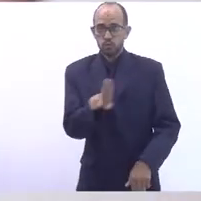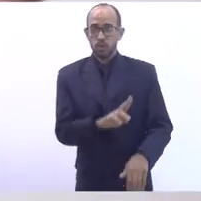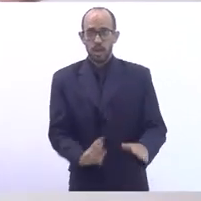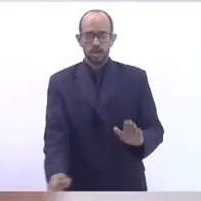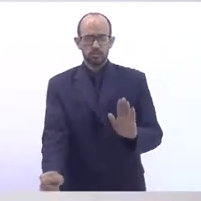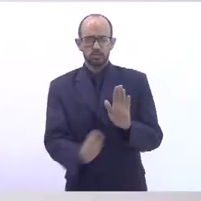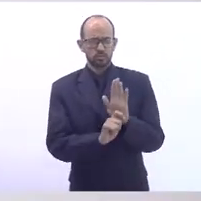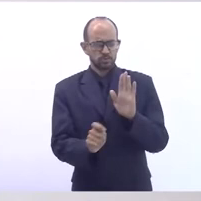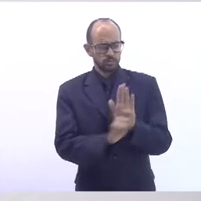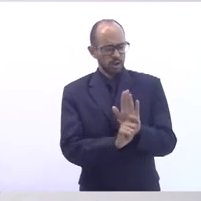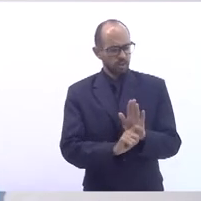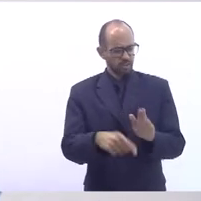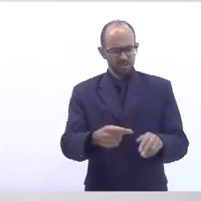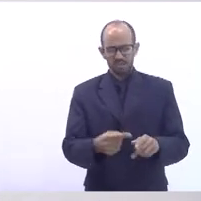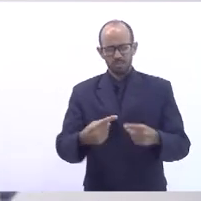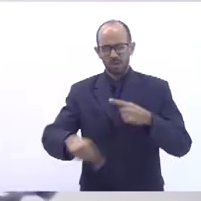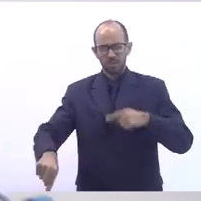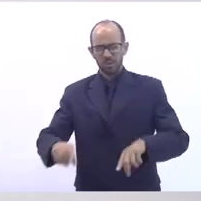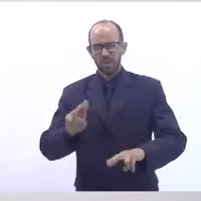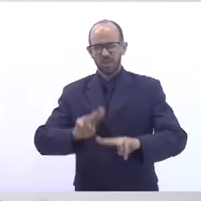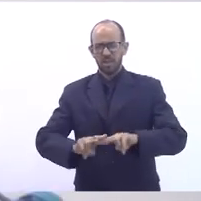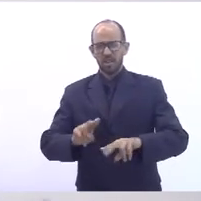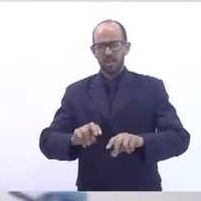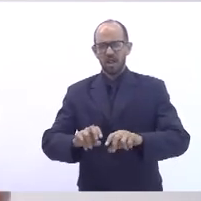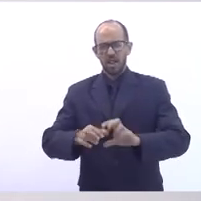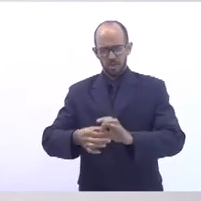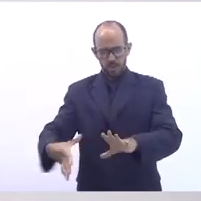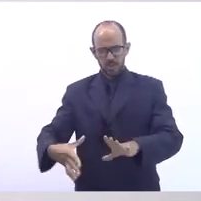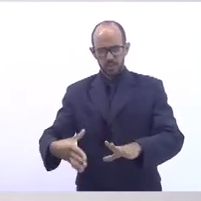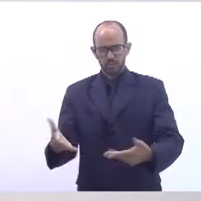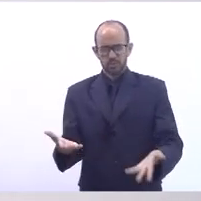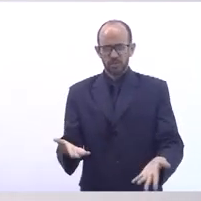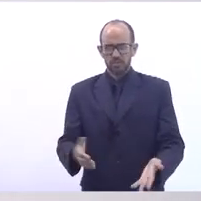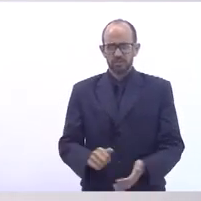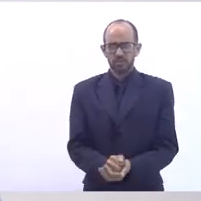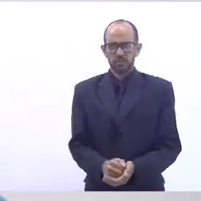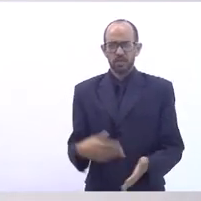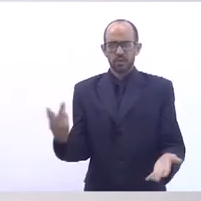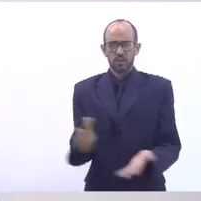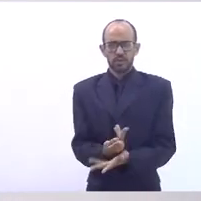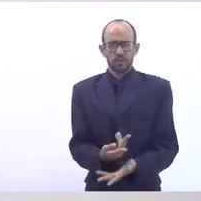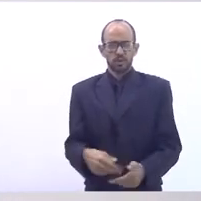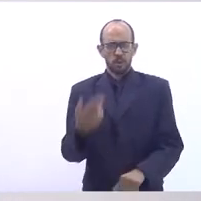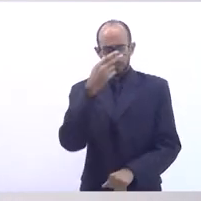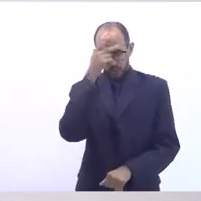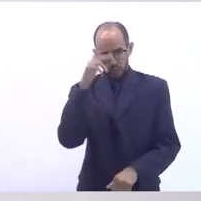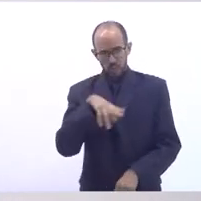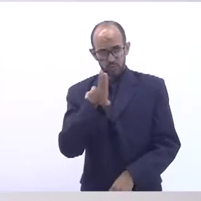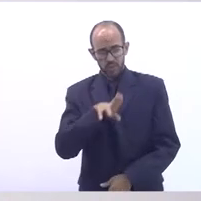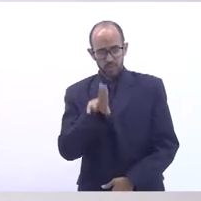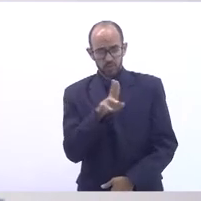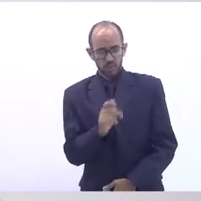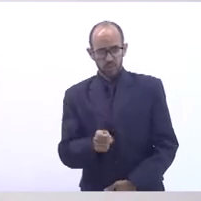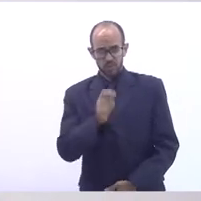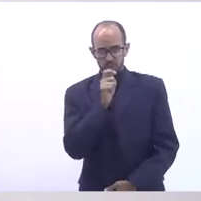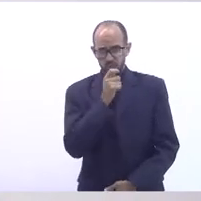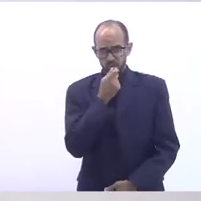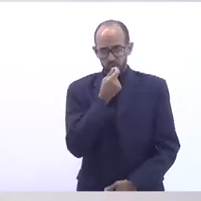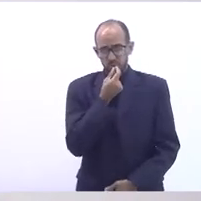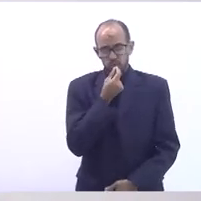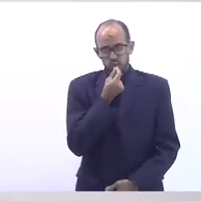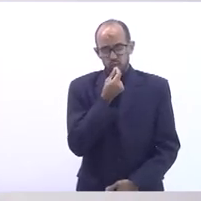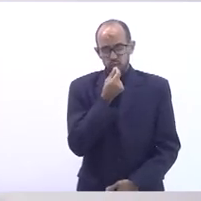pena privativa de liberdade e um sujeito que é um cigarro de maconha